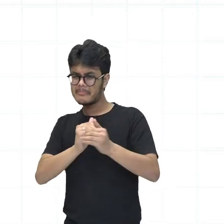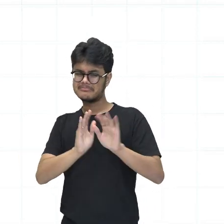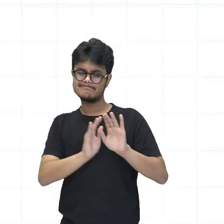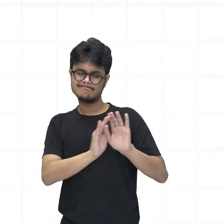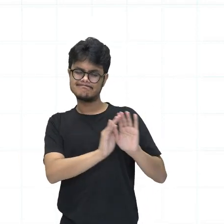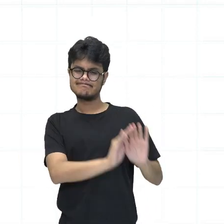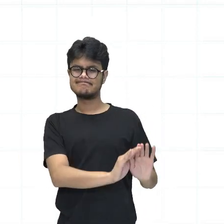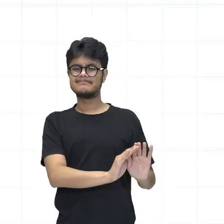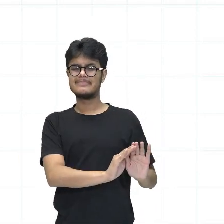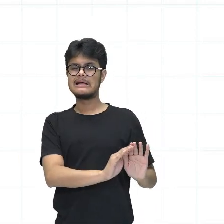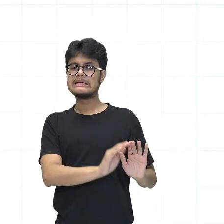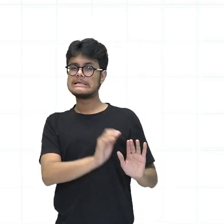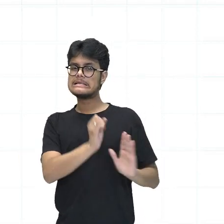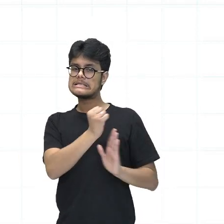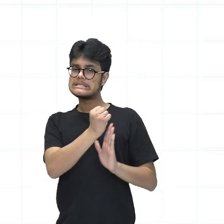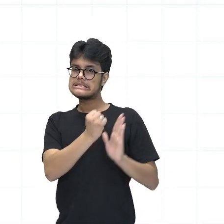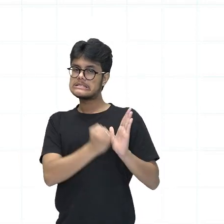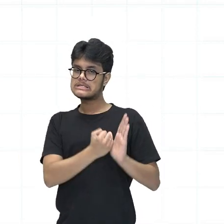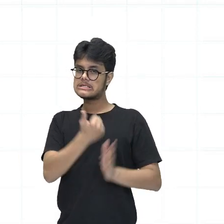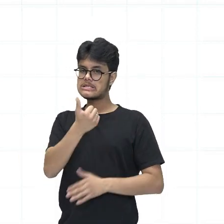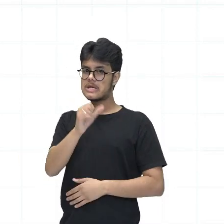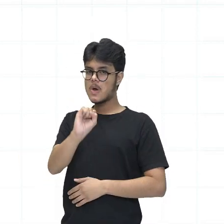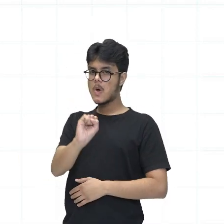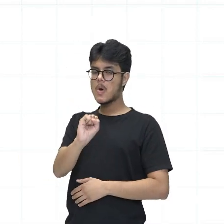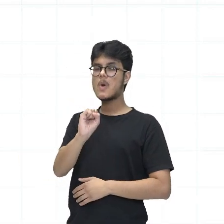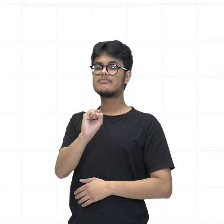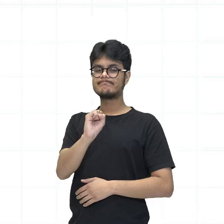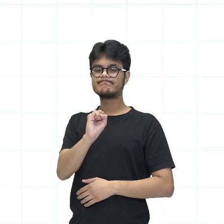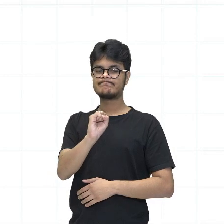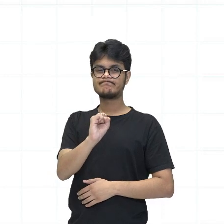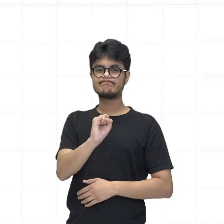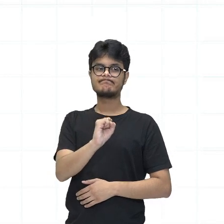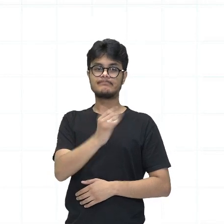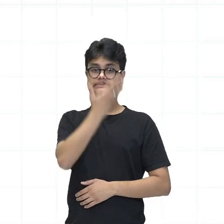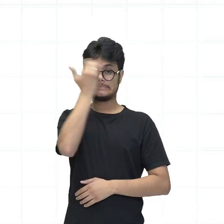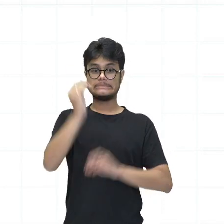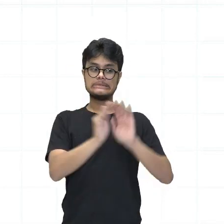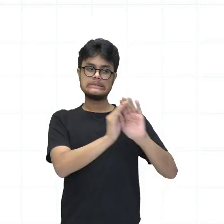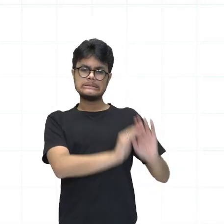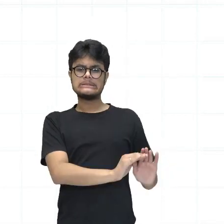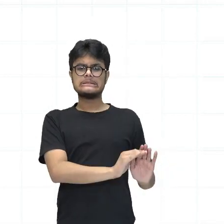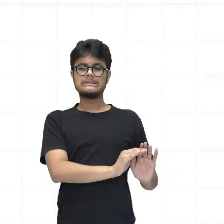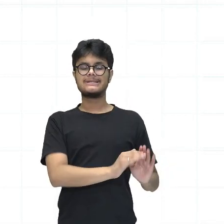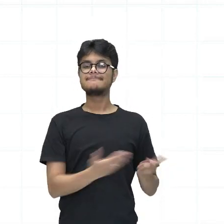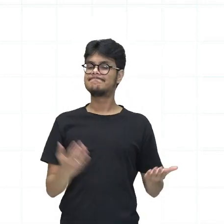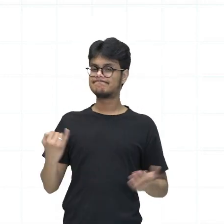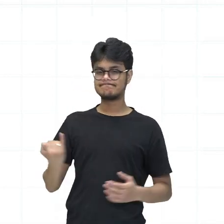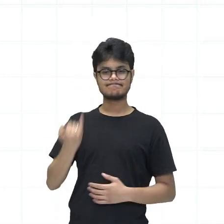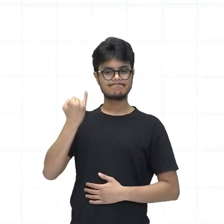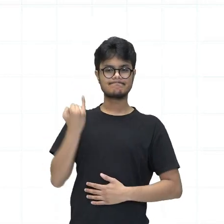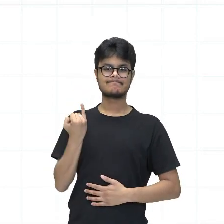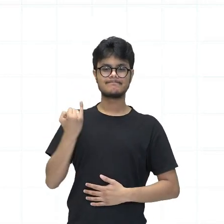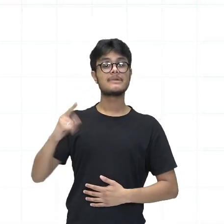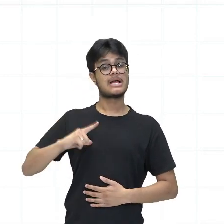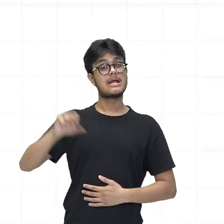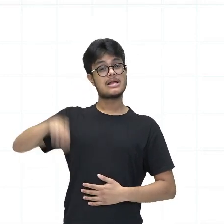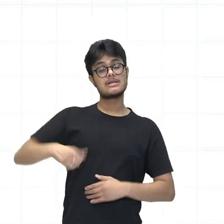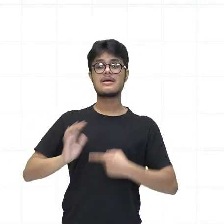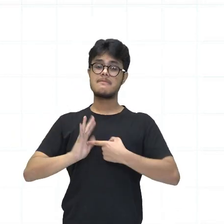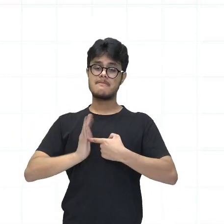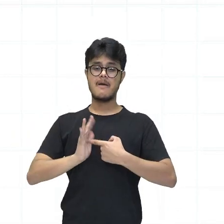por 18 séculos. Olha aí essa parte da história, né, que nós temos sobre as máquinas